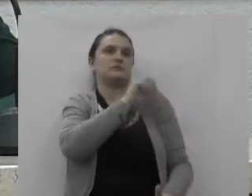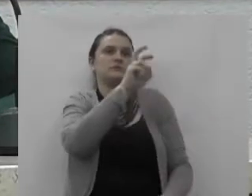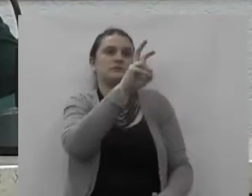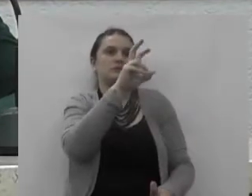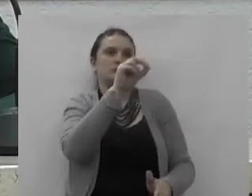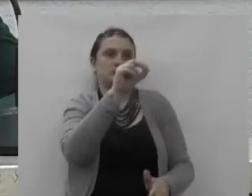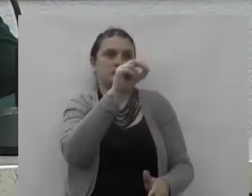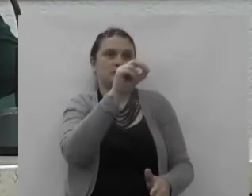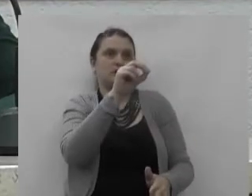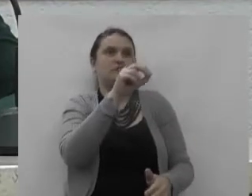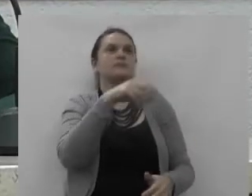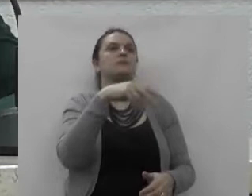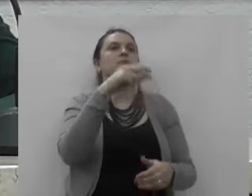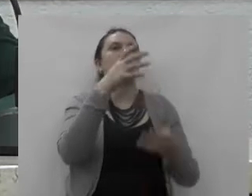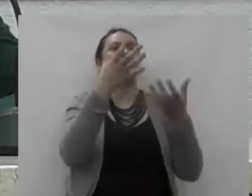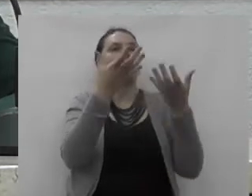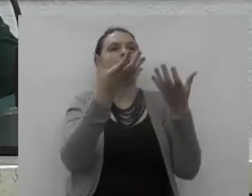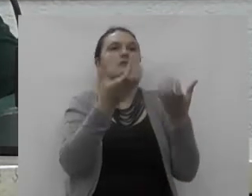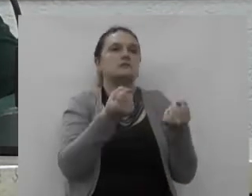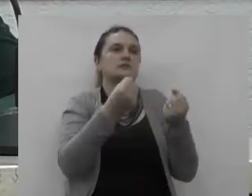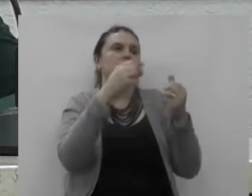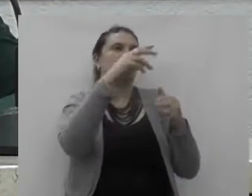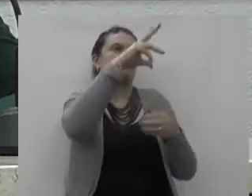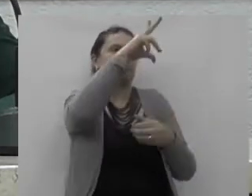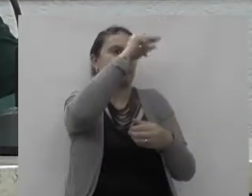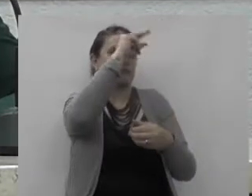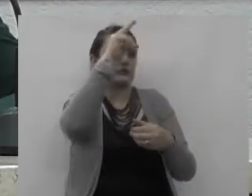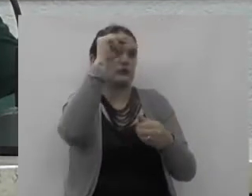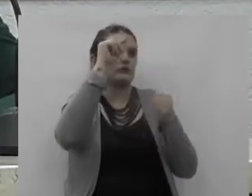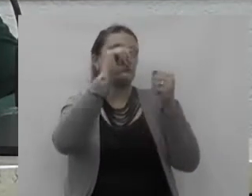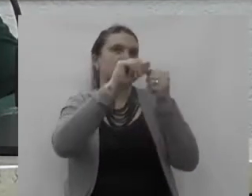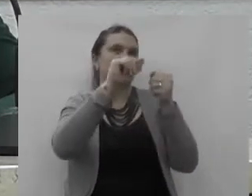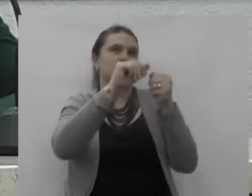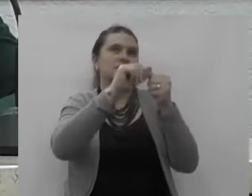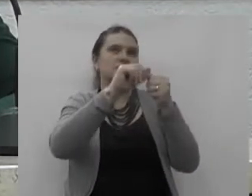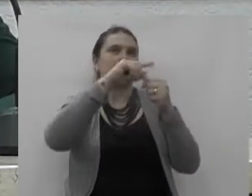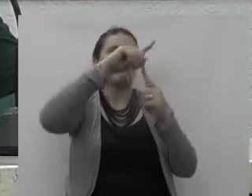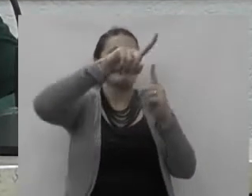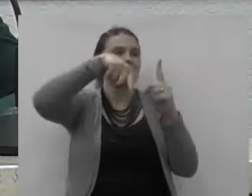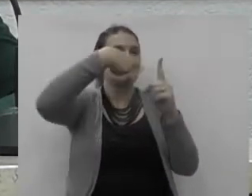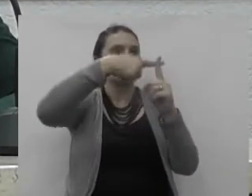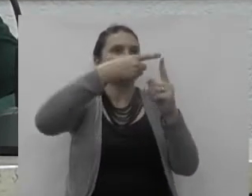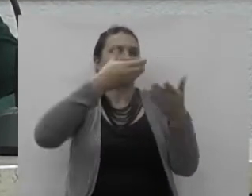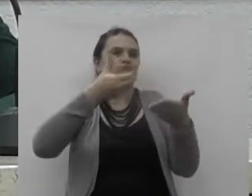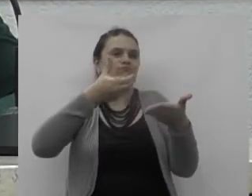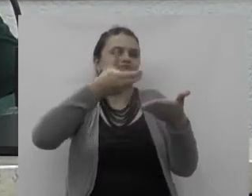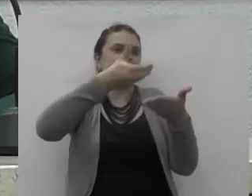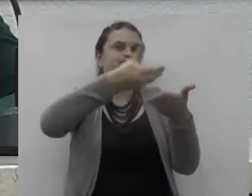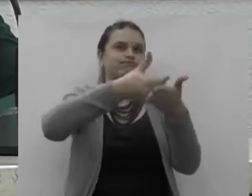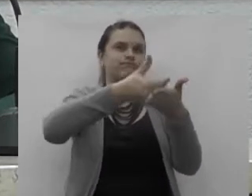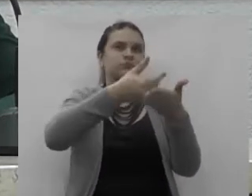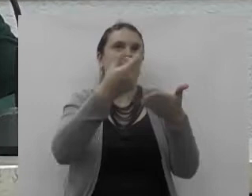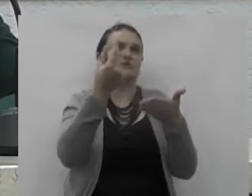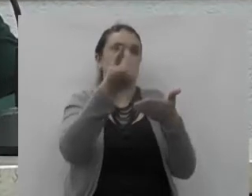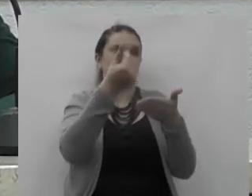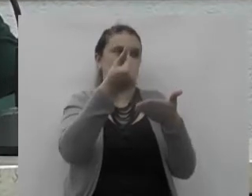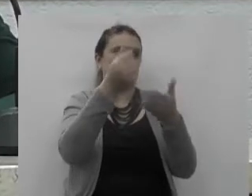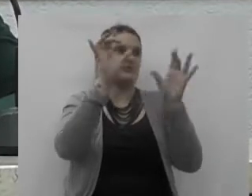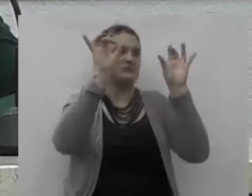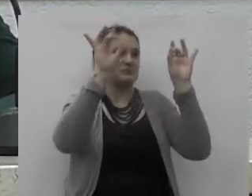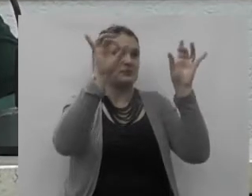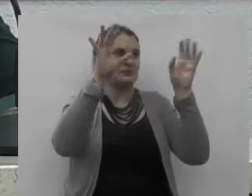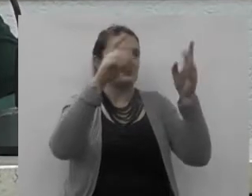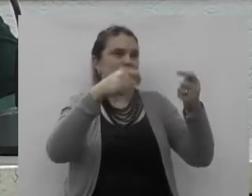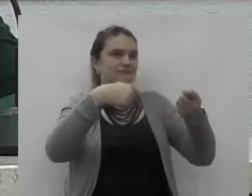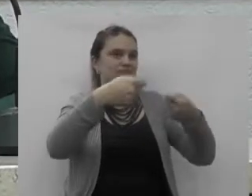50/2018 do Executivo. Autoriza o Executivo Municipal a efetuar a abertura de crédito adicional especial